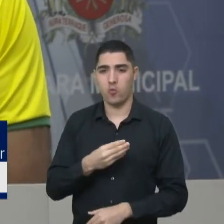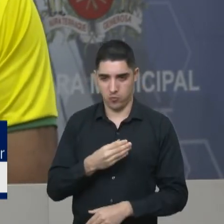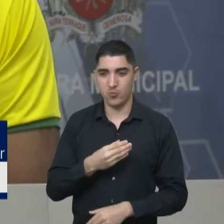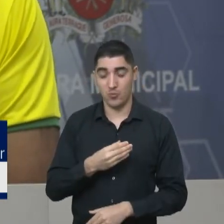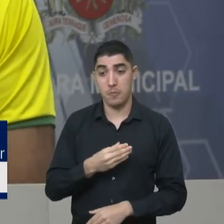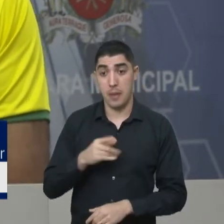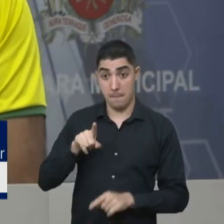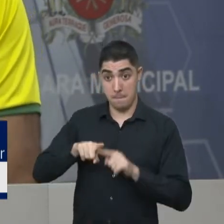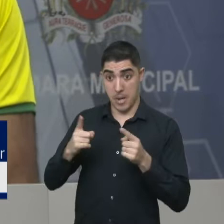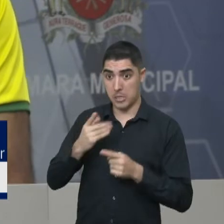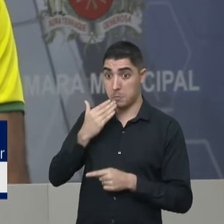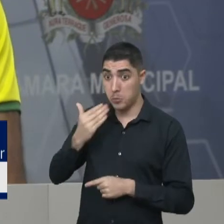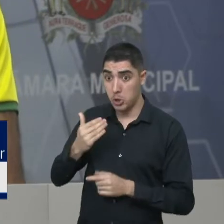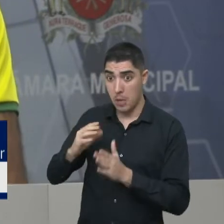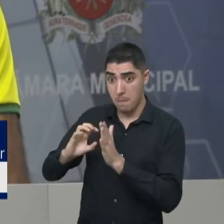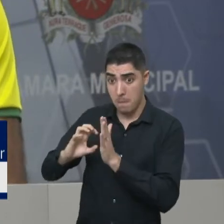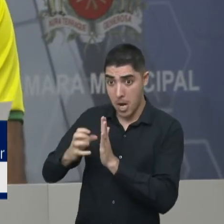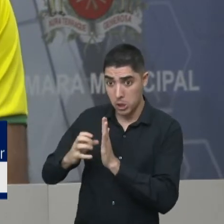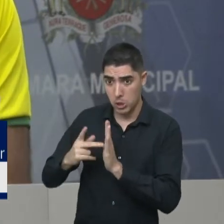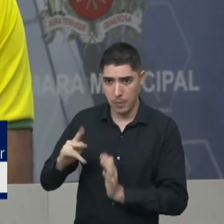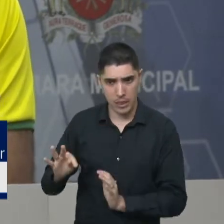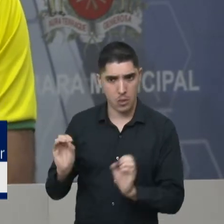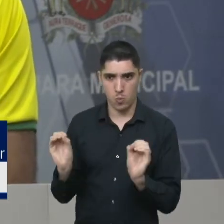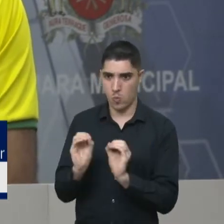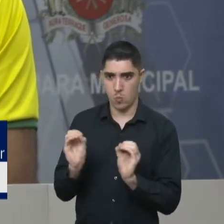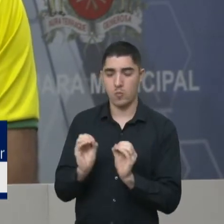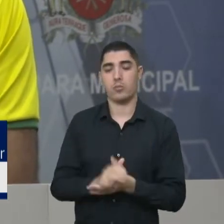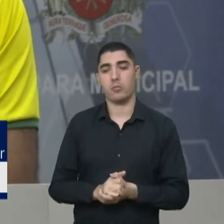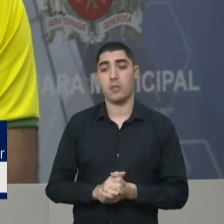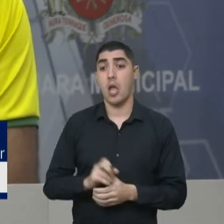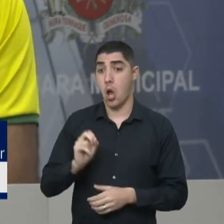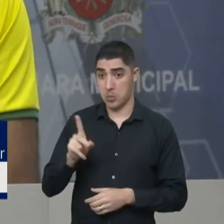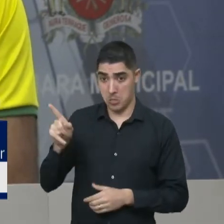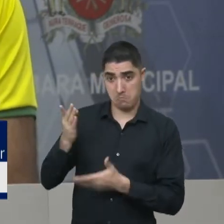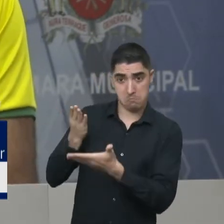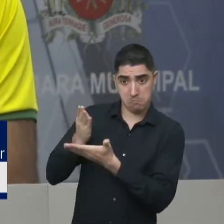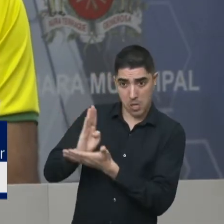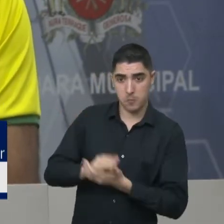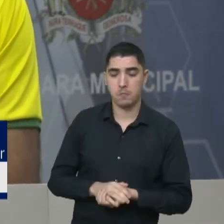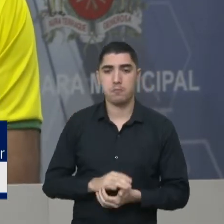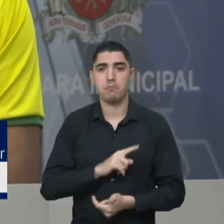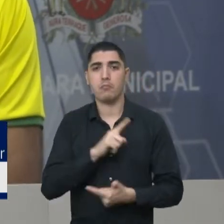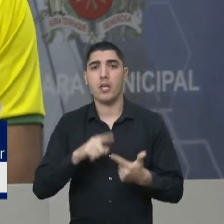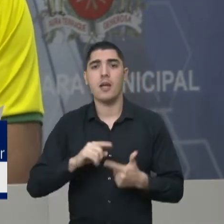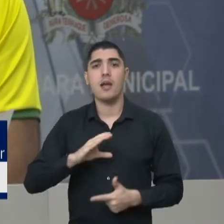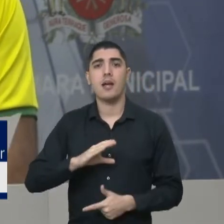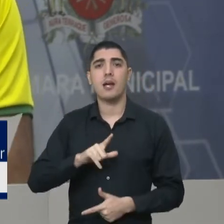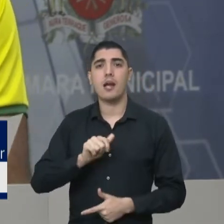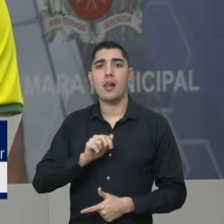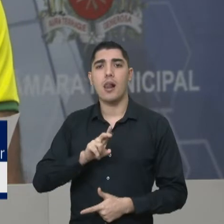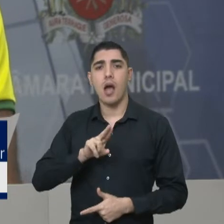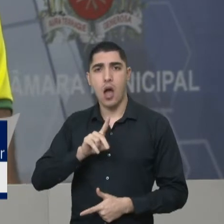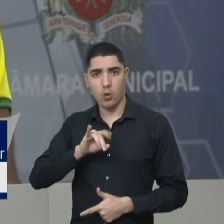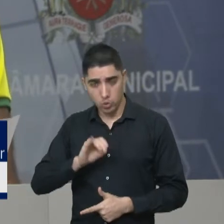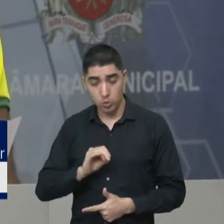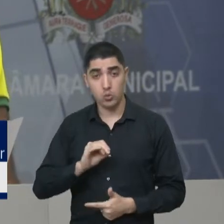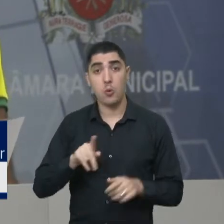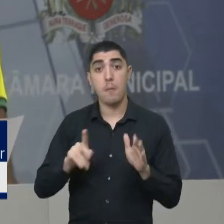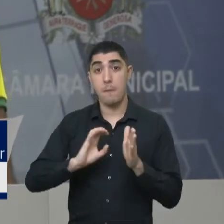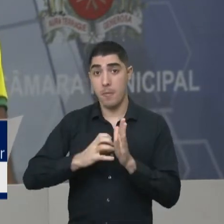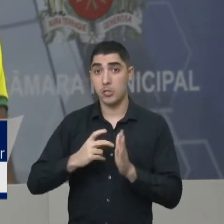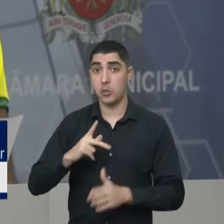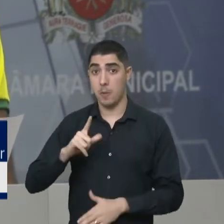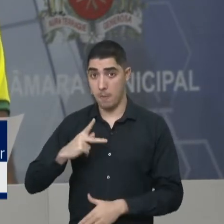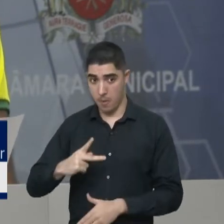lá no primeiro turno. No Rio de Janeiro, nós tivemos o Cláudio Castro, do PL, reeleito lá no primeiro